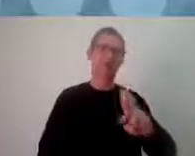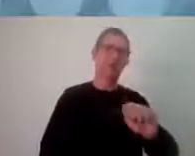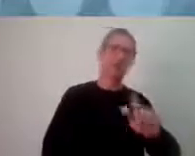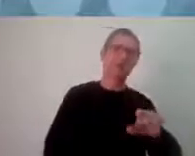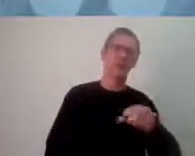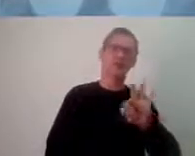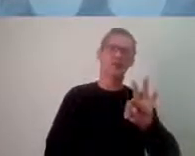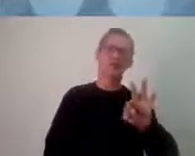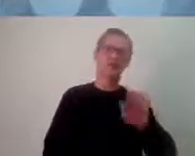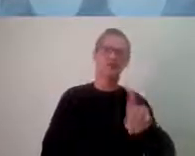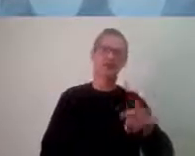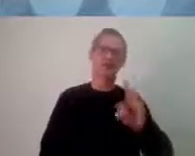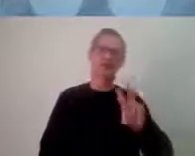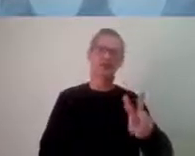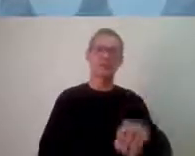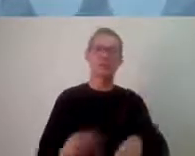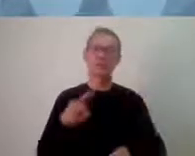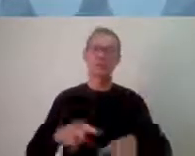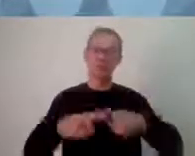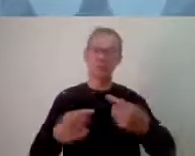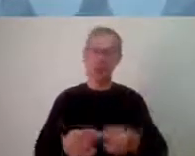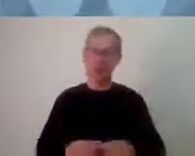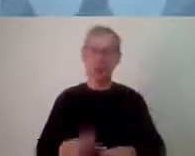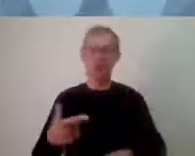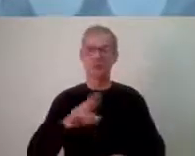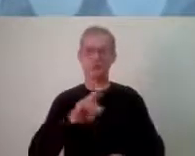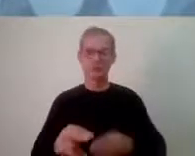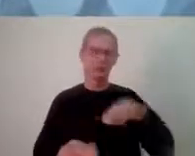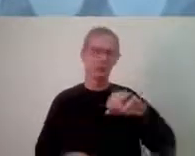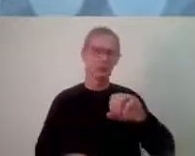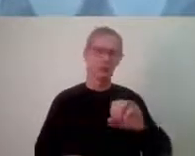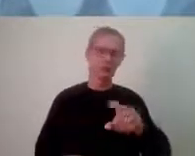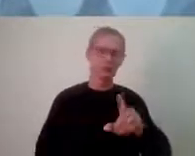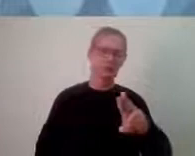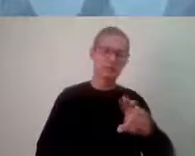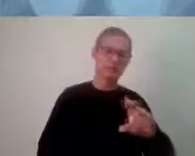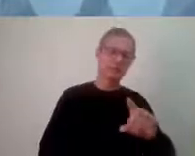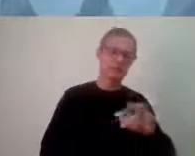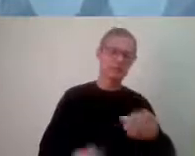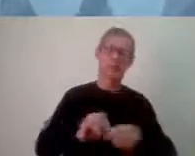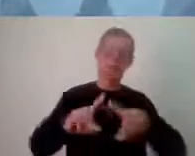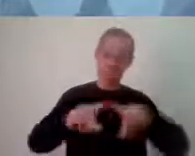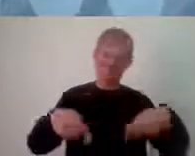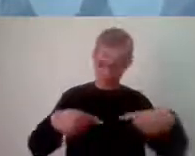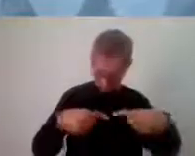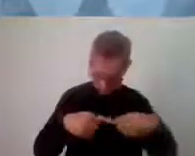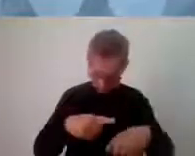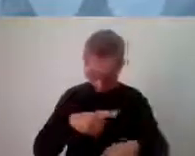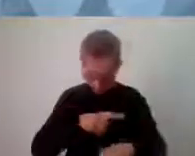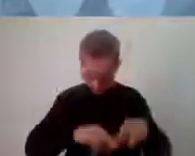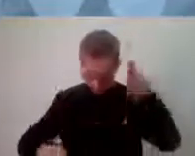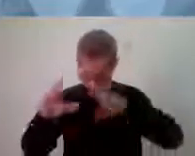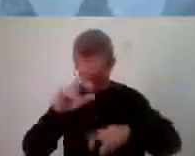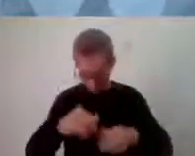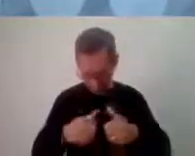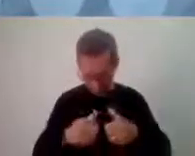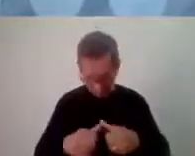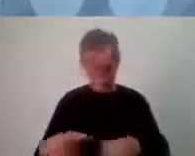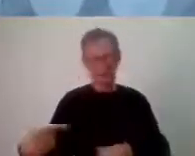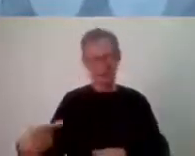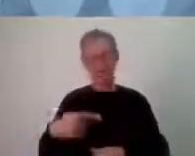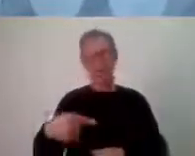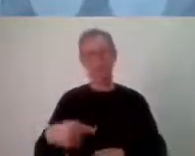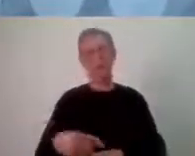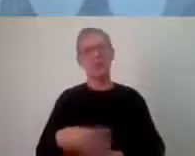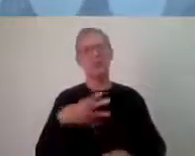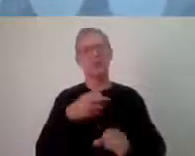resolve a velocidade, o outro você resolve em módulo. Quando a gente está resolvendo em módulo, o que nós estamos fazendo? Área. Então, a gente tem que ver onde está negativo, porque a gente